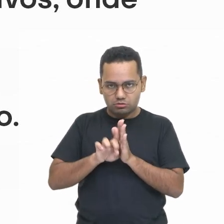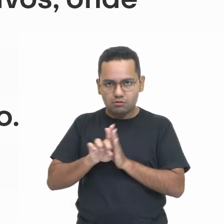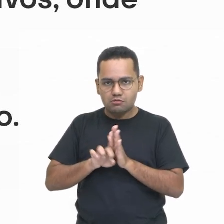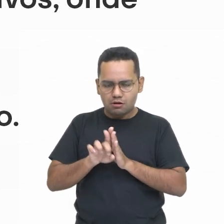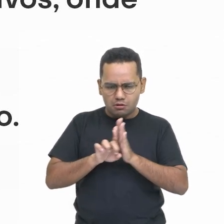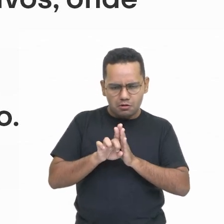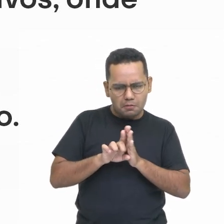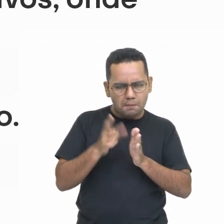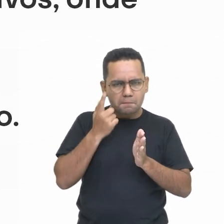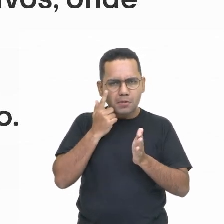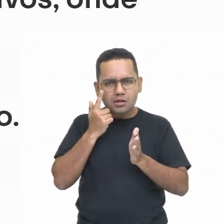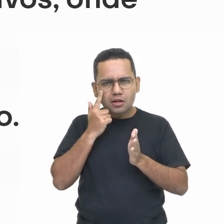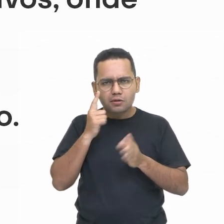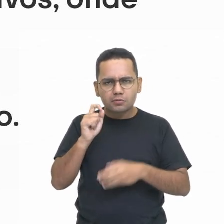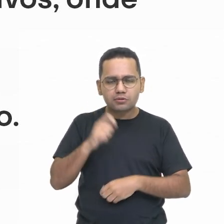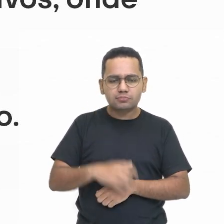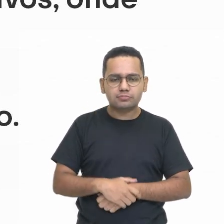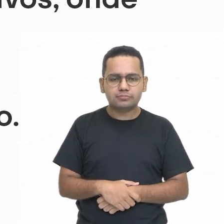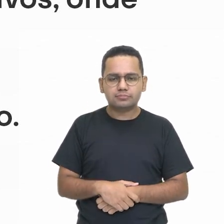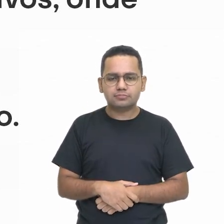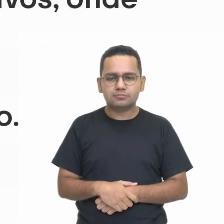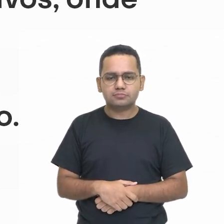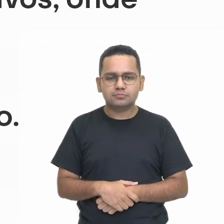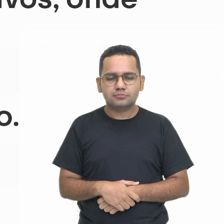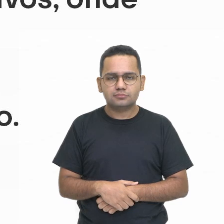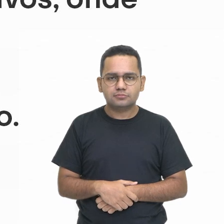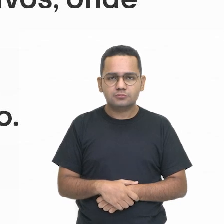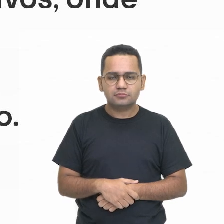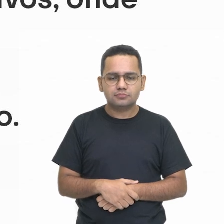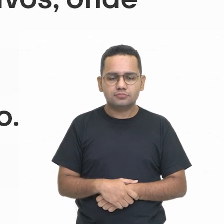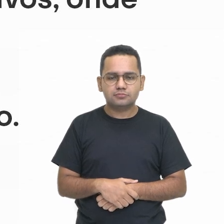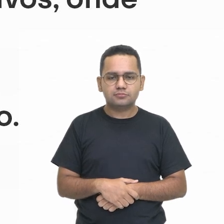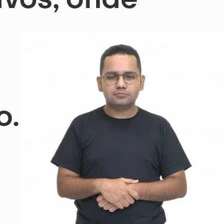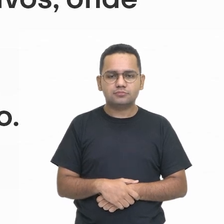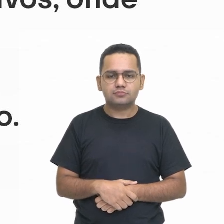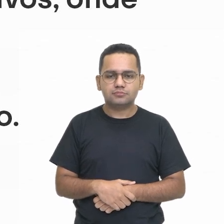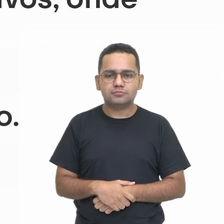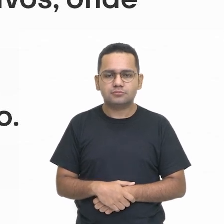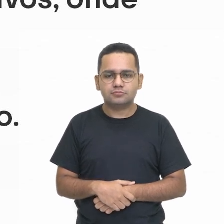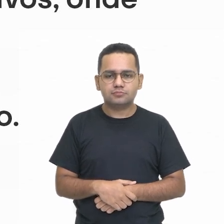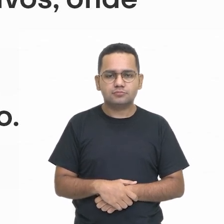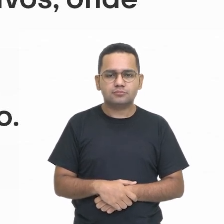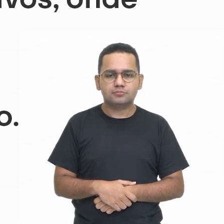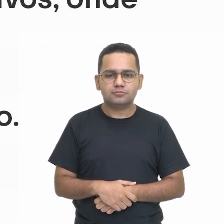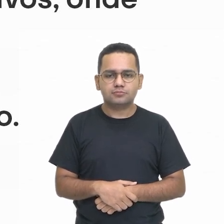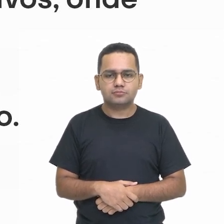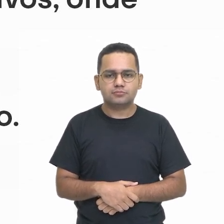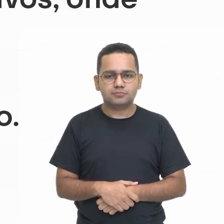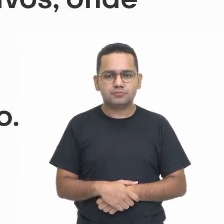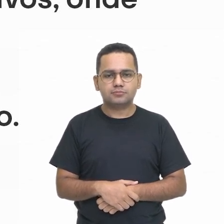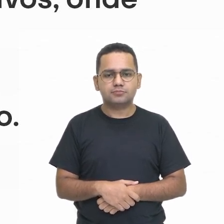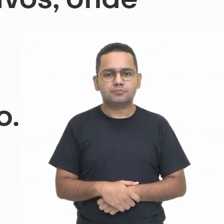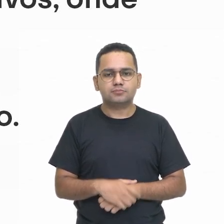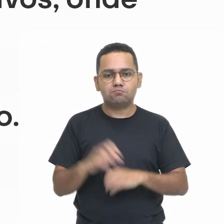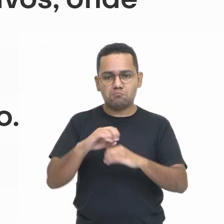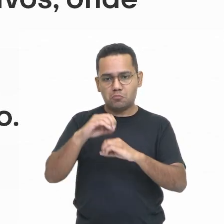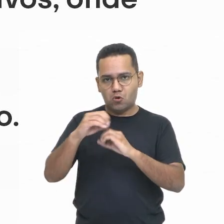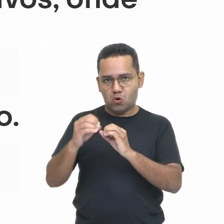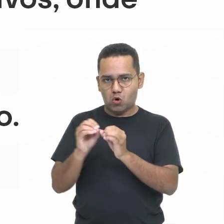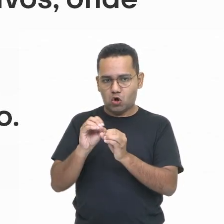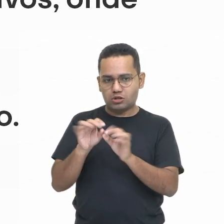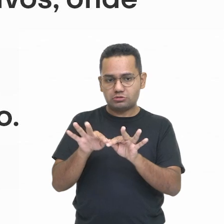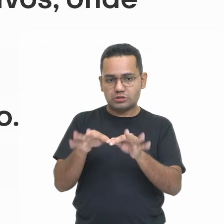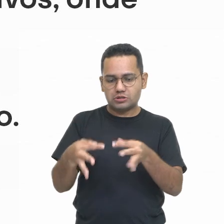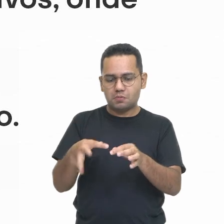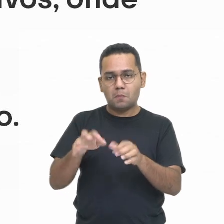hipótese heterotrófica, isso teria ocorrido por meio da absorção de moléculas orgânicas simples